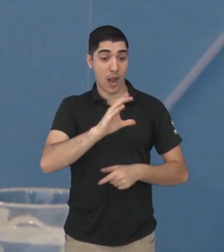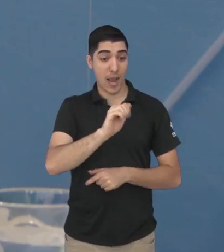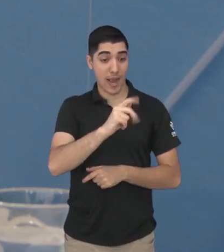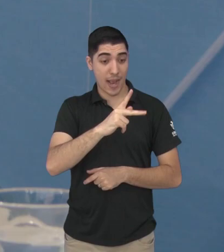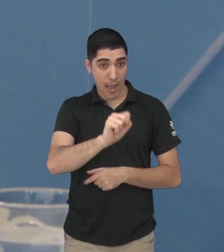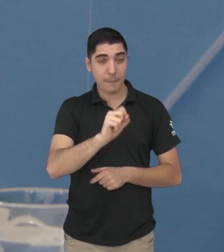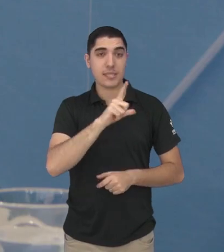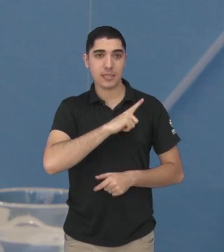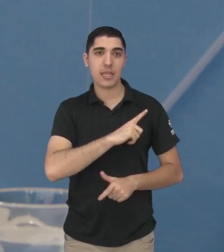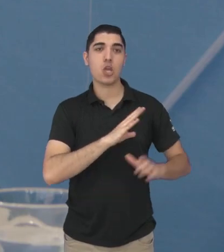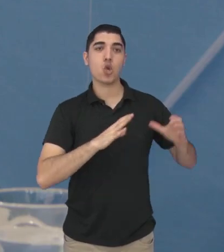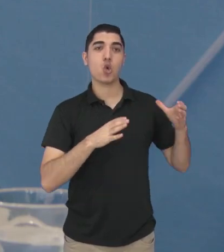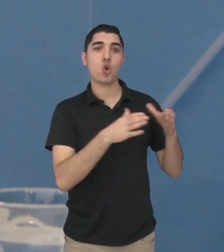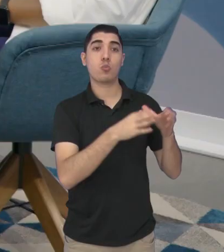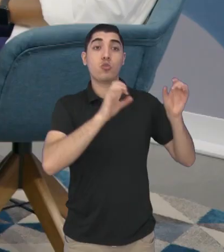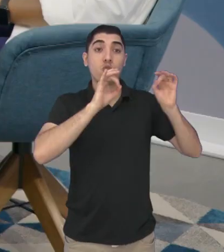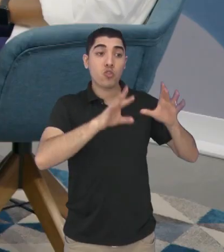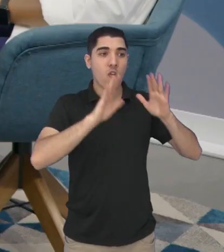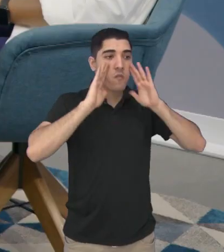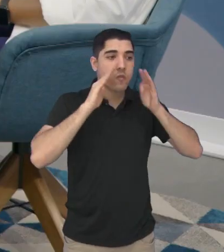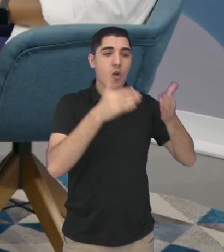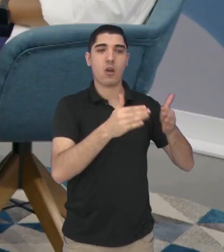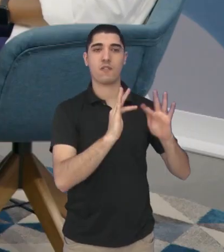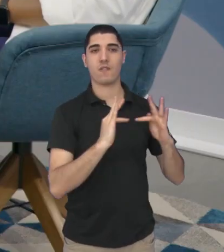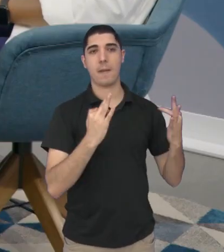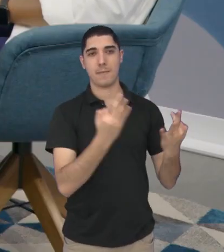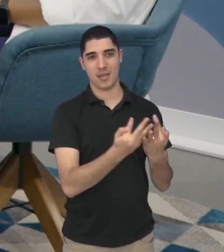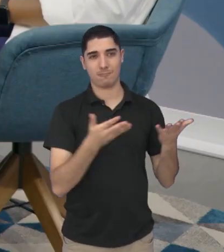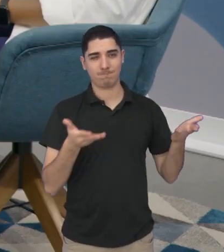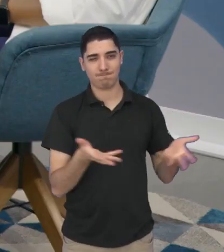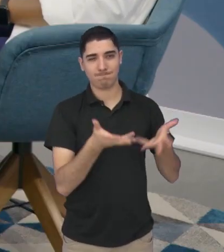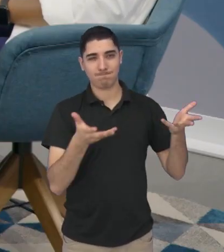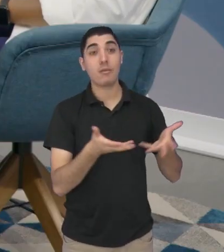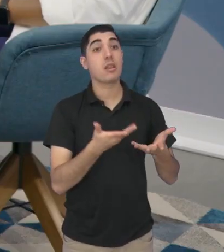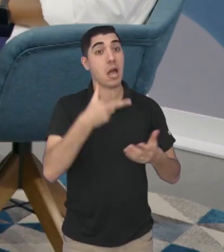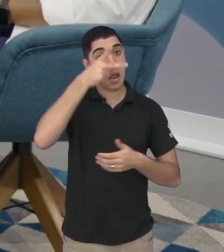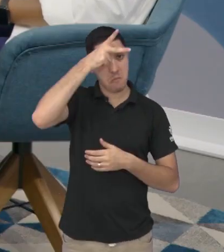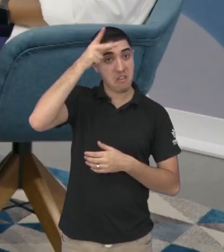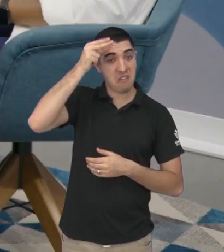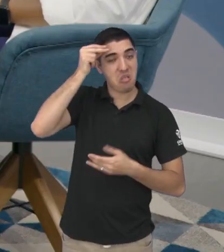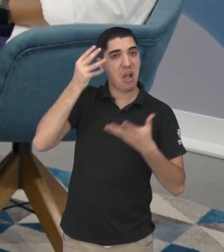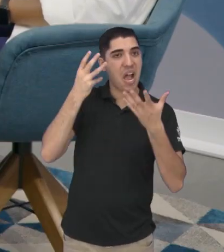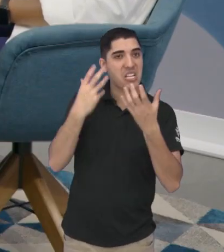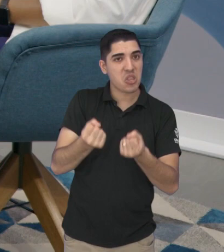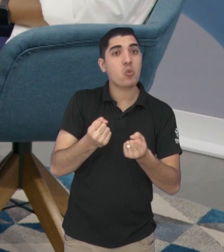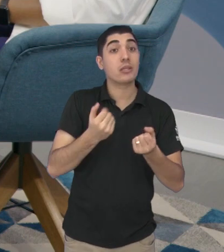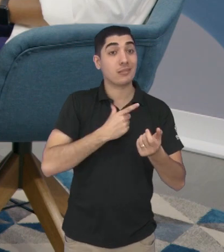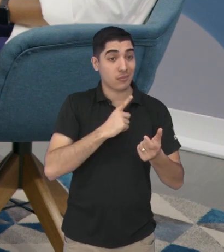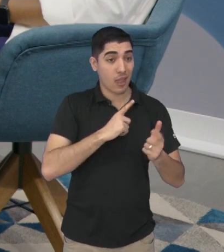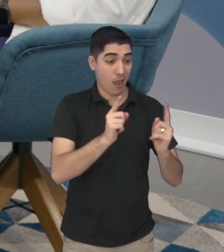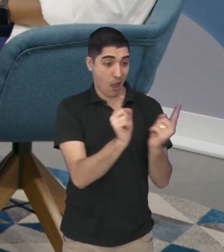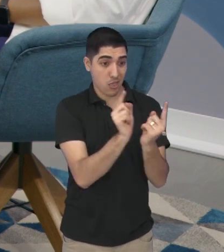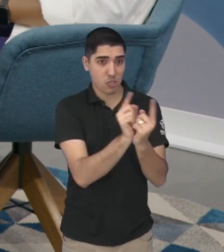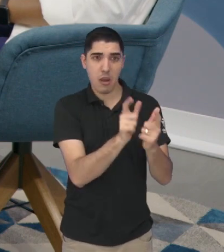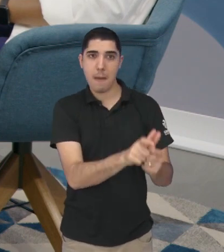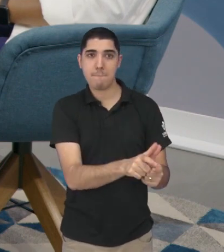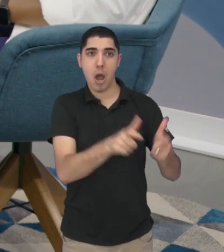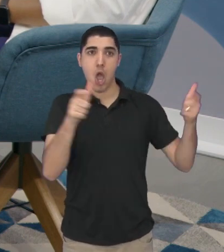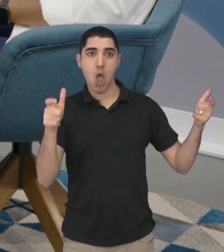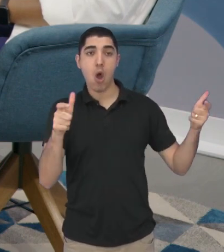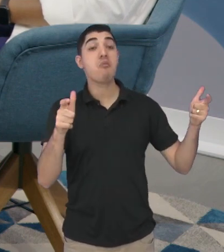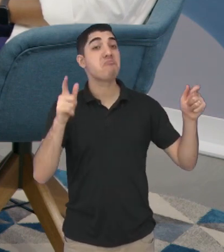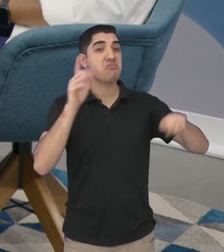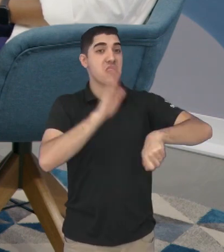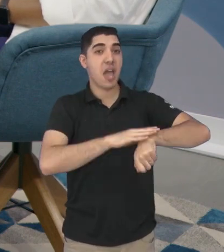também grupo para familiares. Então, assim, a prefeitura abriu as portas e amplia o atendimento para que as